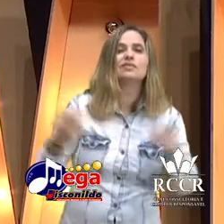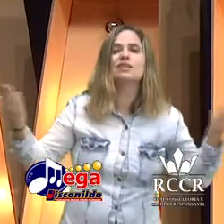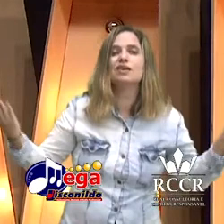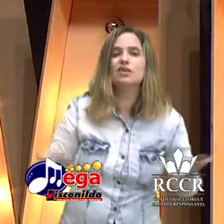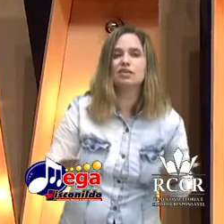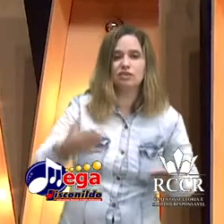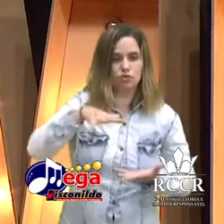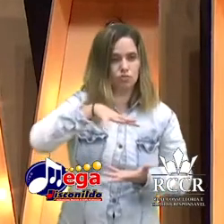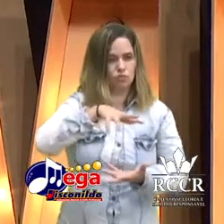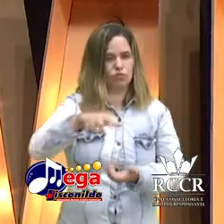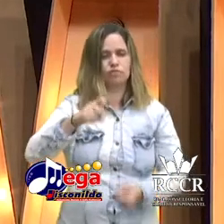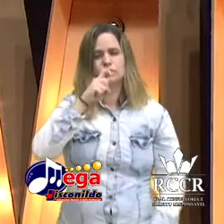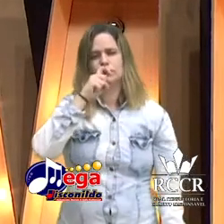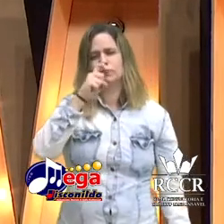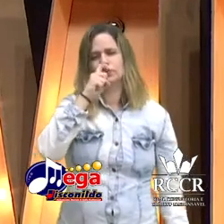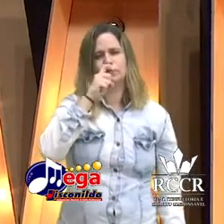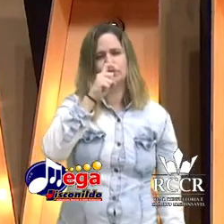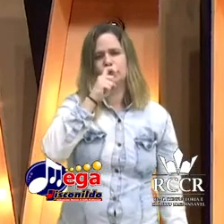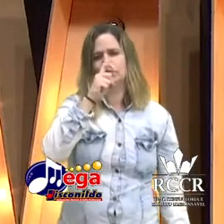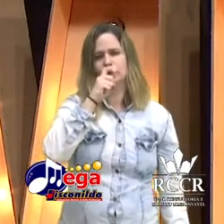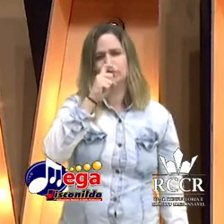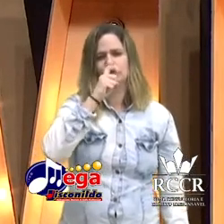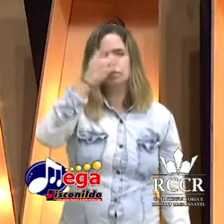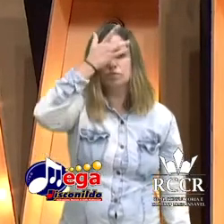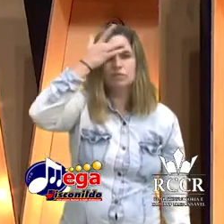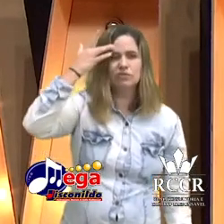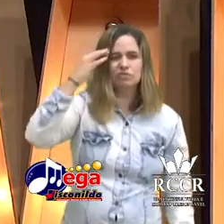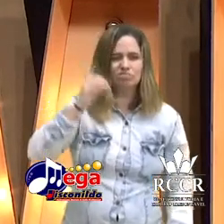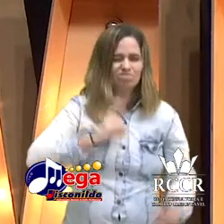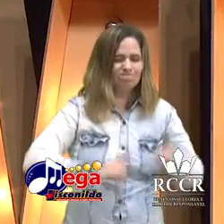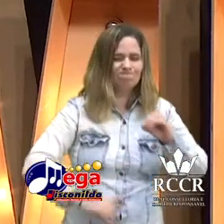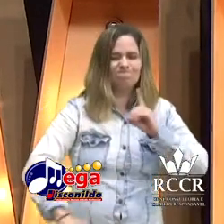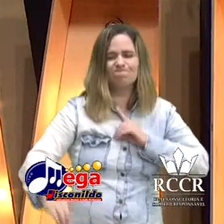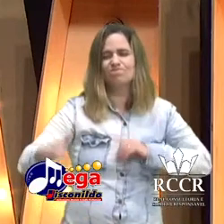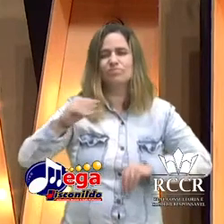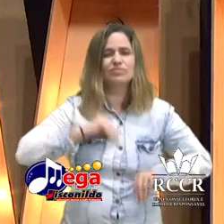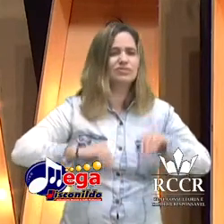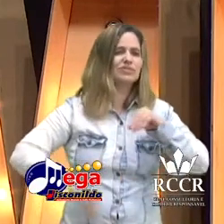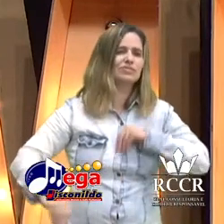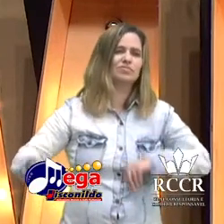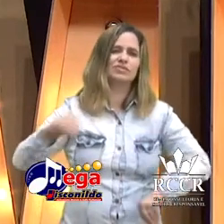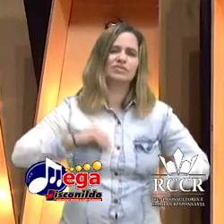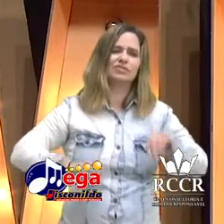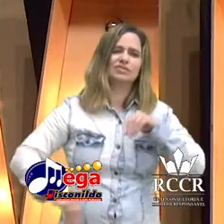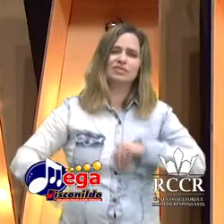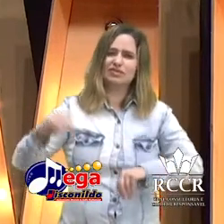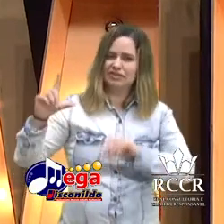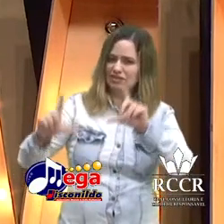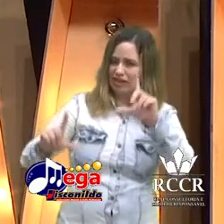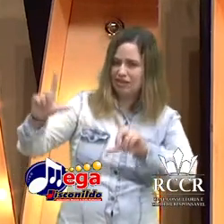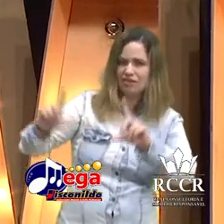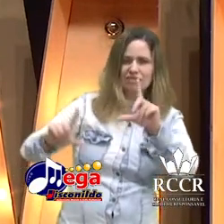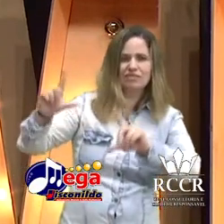Nós vivemos um tempo em que as pessoas estão entrando em depressão. Nós vivemos um tempo em que nós temos uma imprensa que não mostra nada positivo.